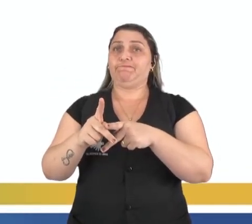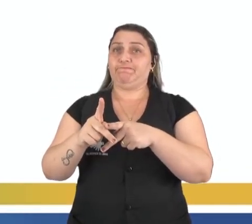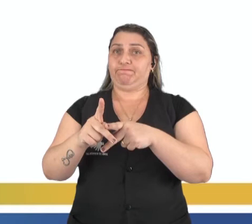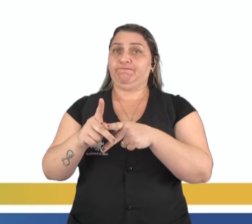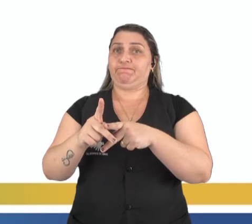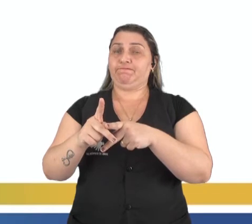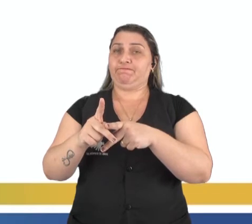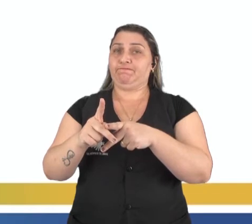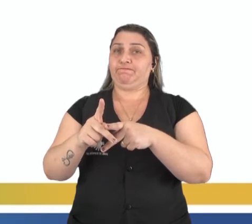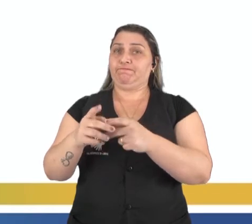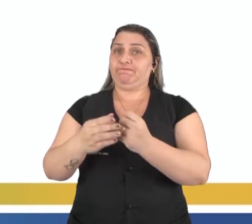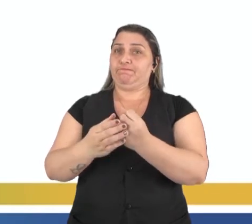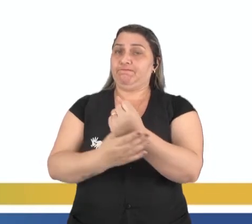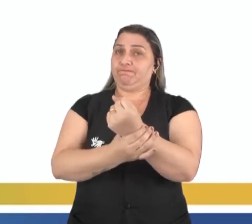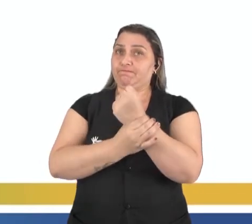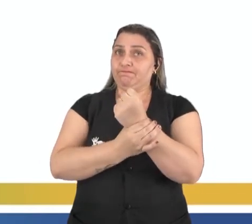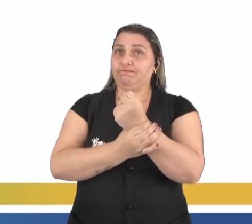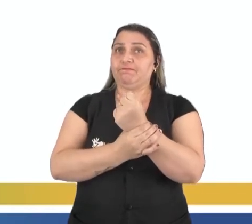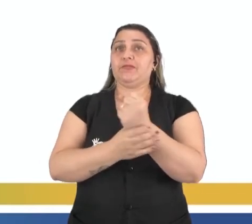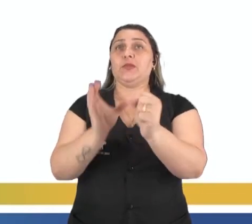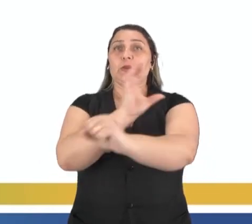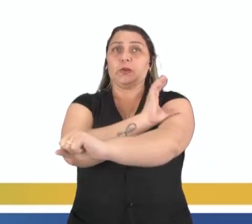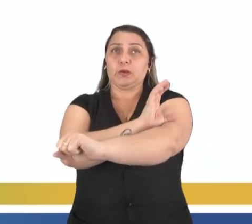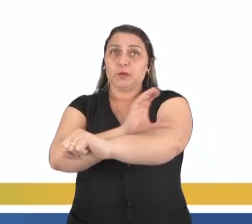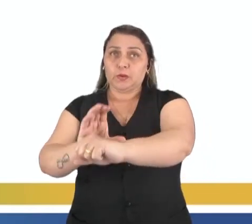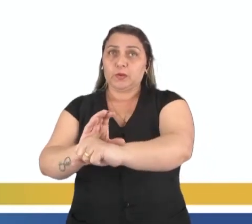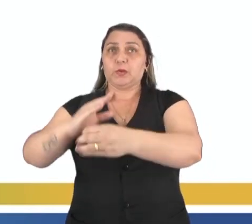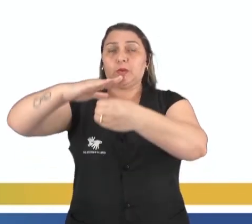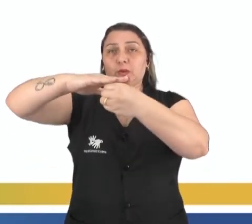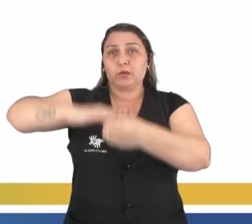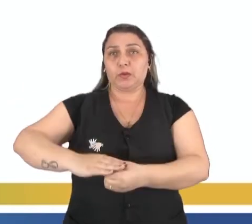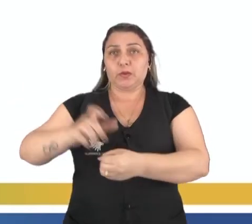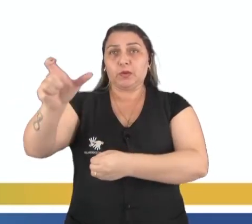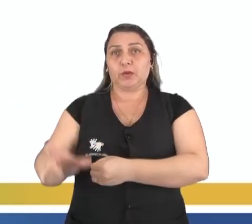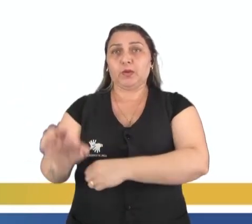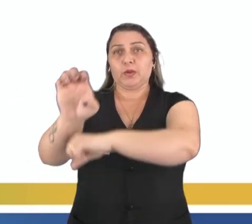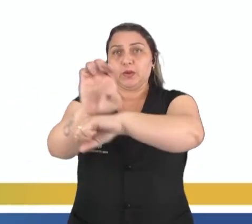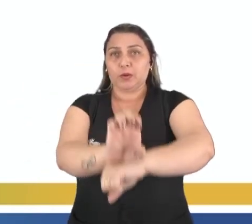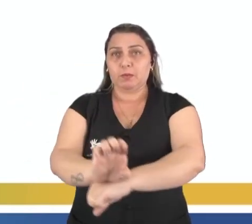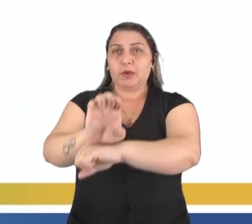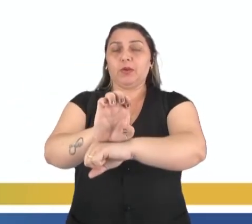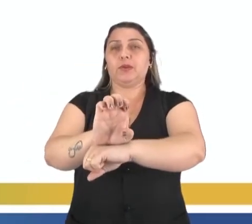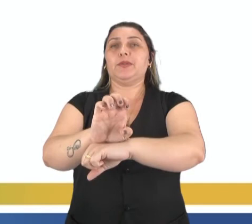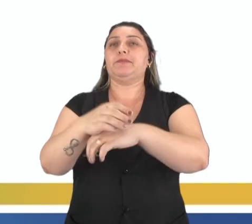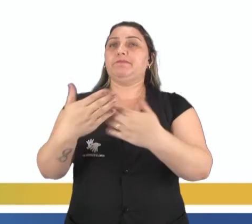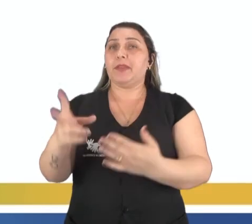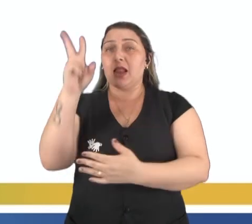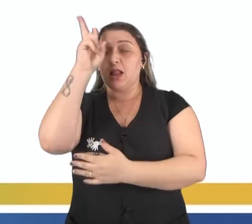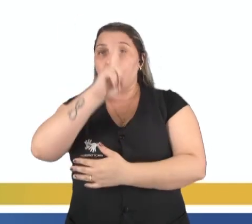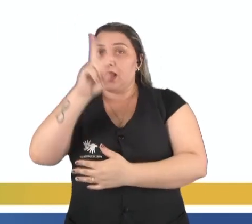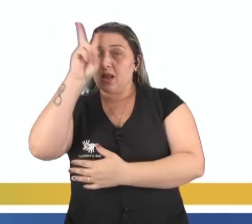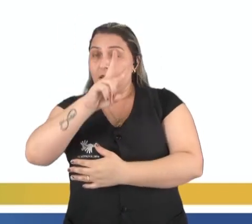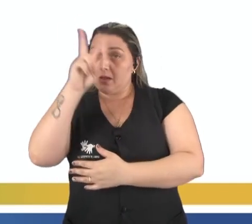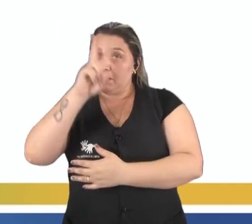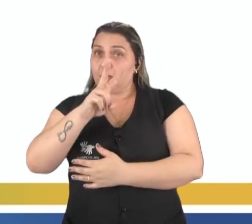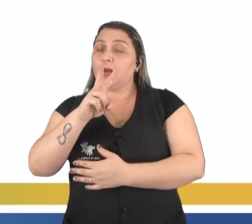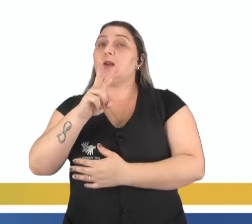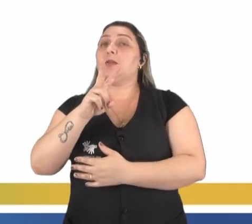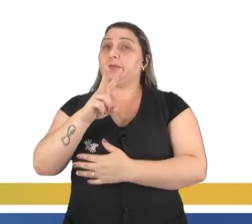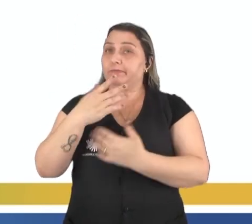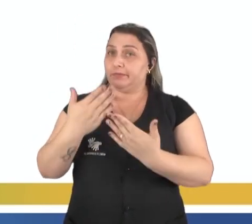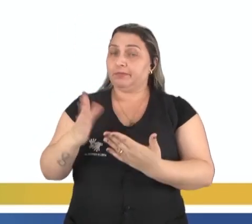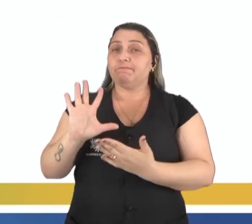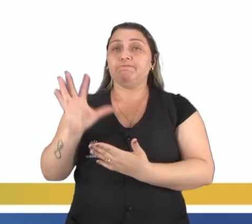submetidos ao domínio e à cultura dos colonizadores europeus. Lembrando que para se